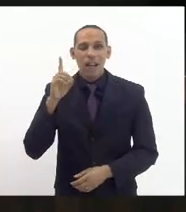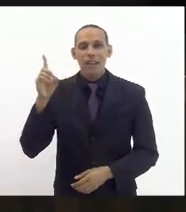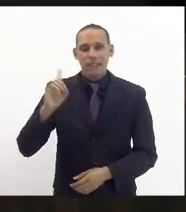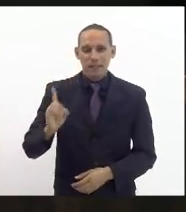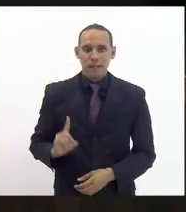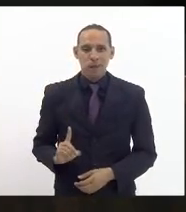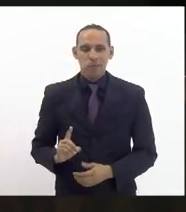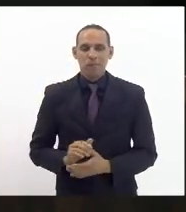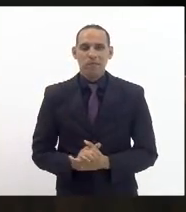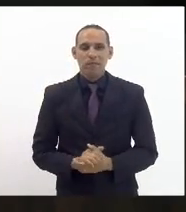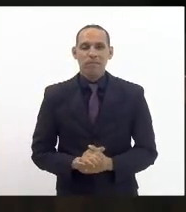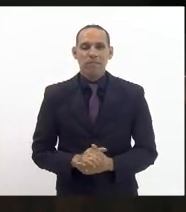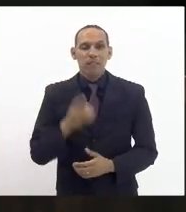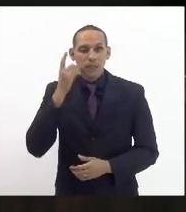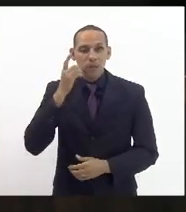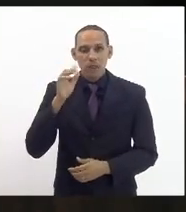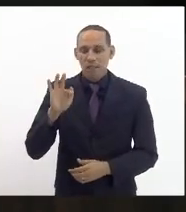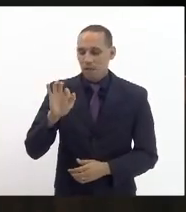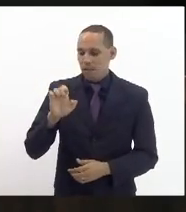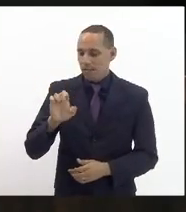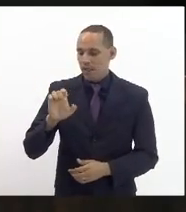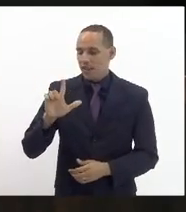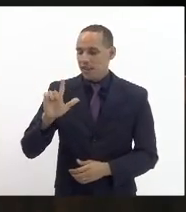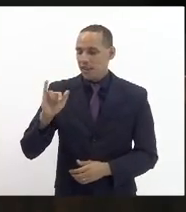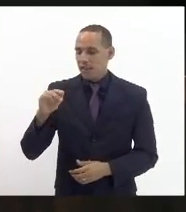Monteiro. Deputado Felipe Obel.